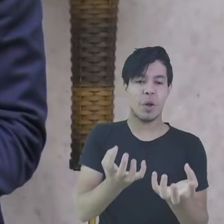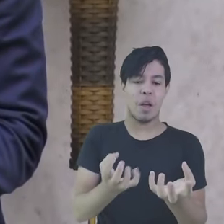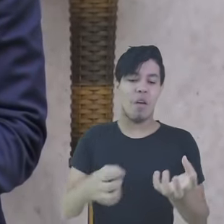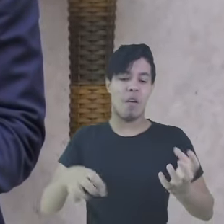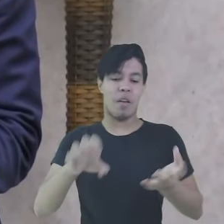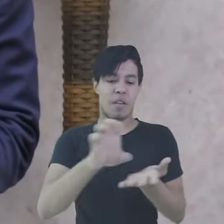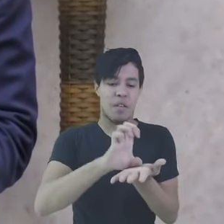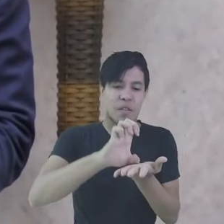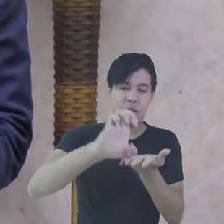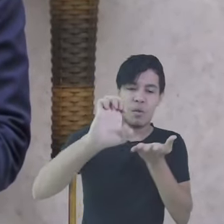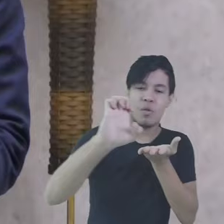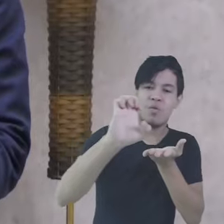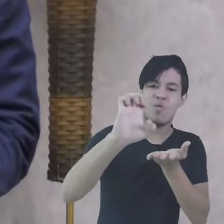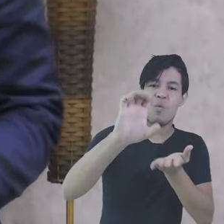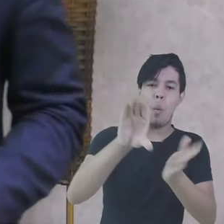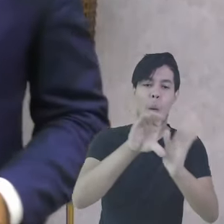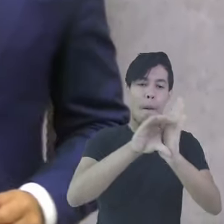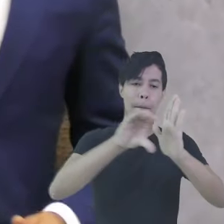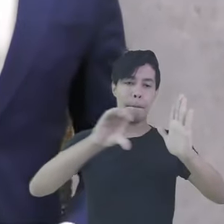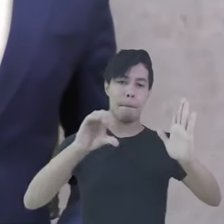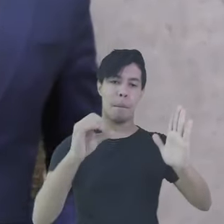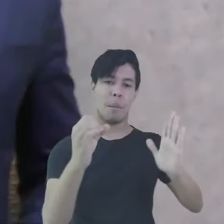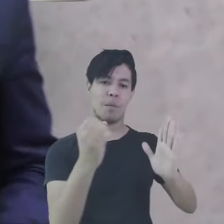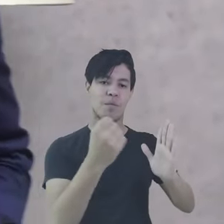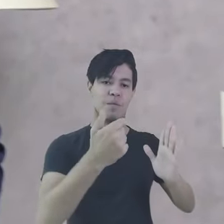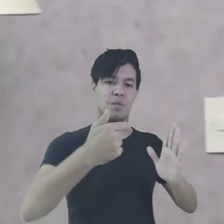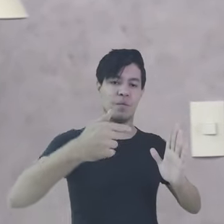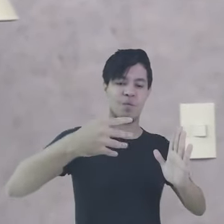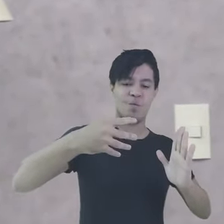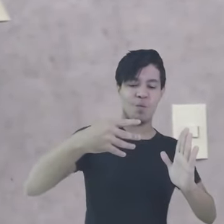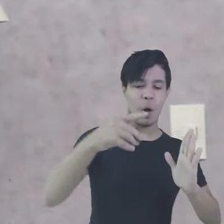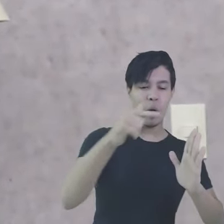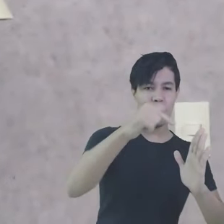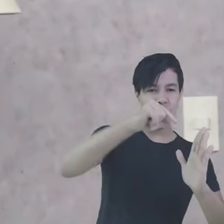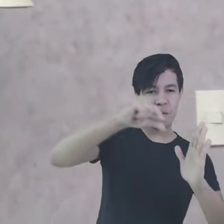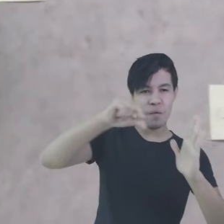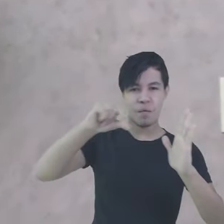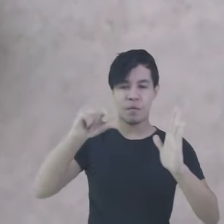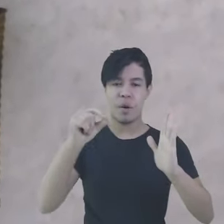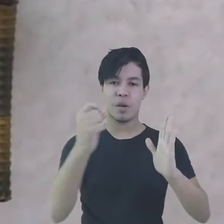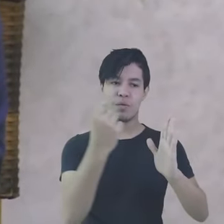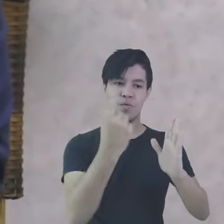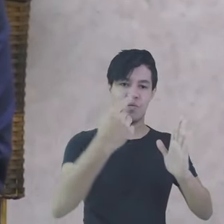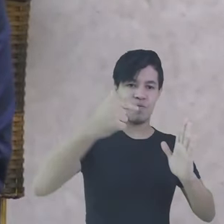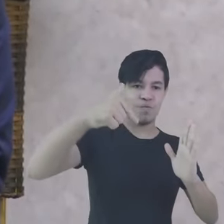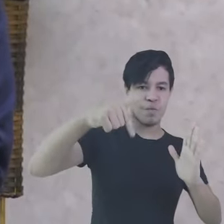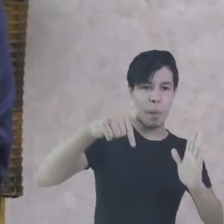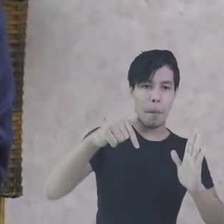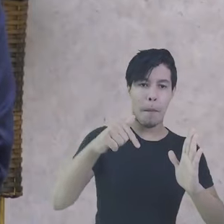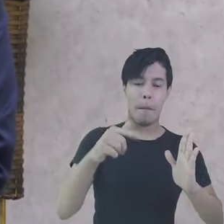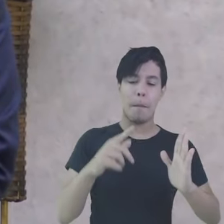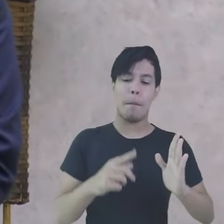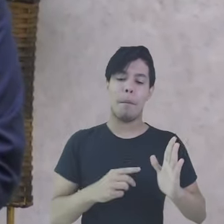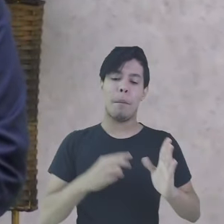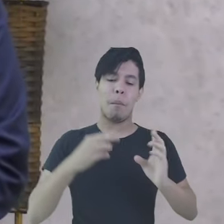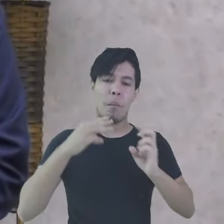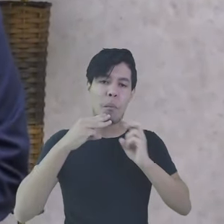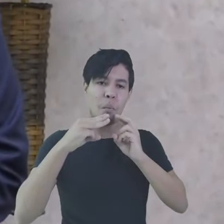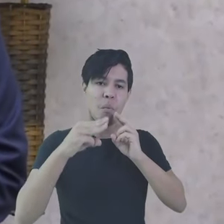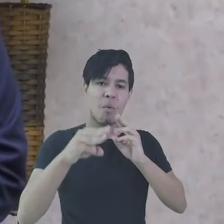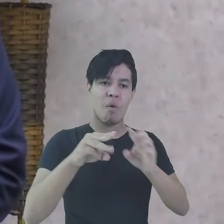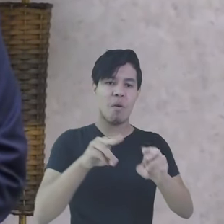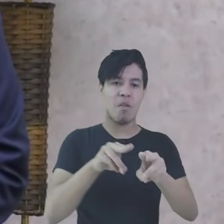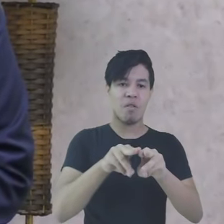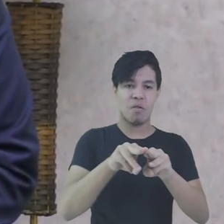24, Êxodo 24, no verso 17, ali Moisés diz assim, eu vou ler o verso 16, posso